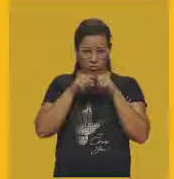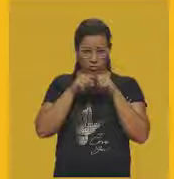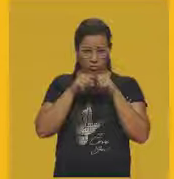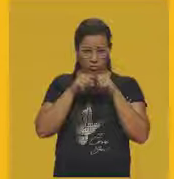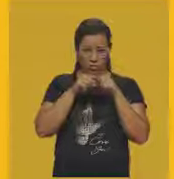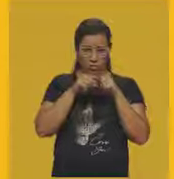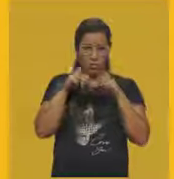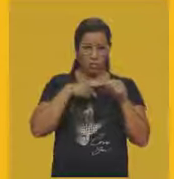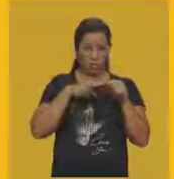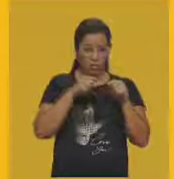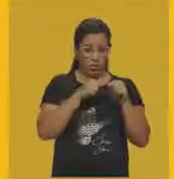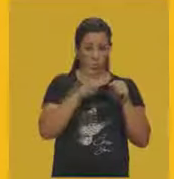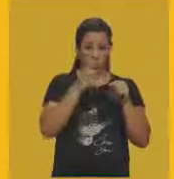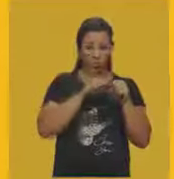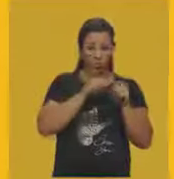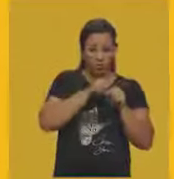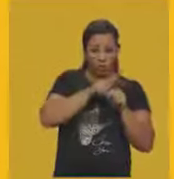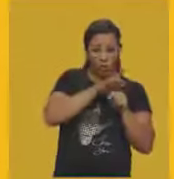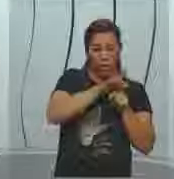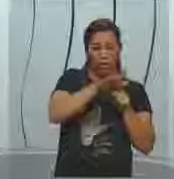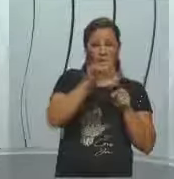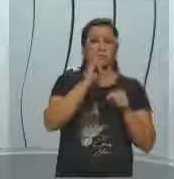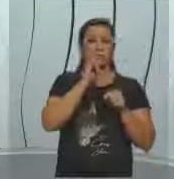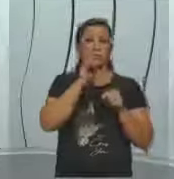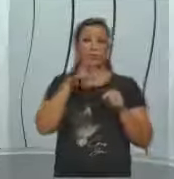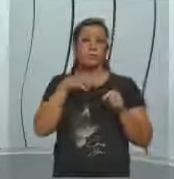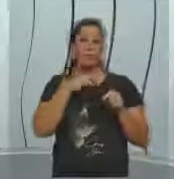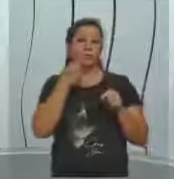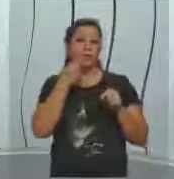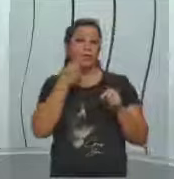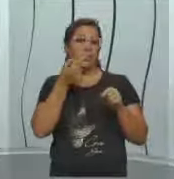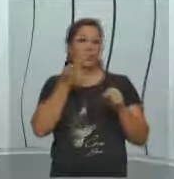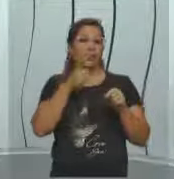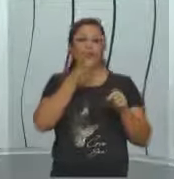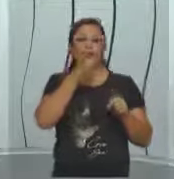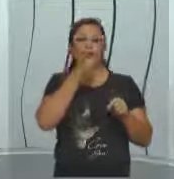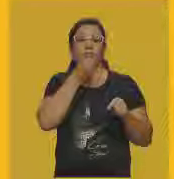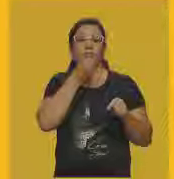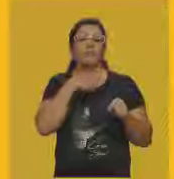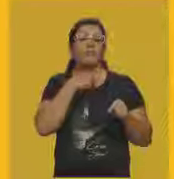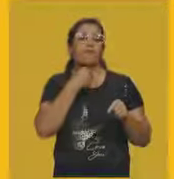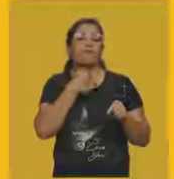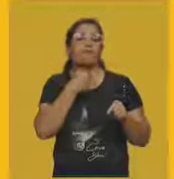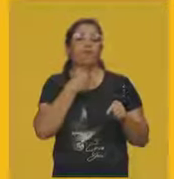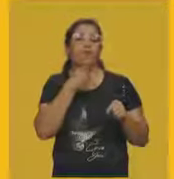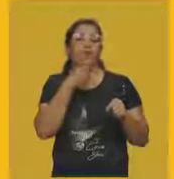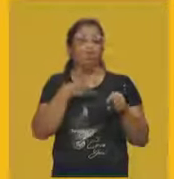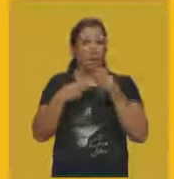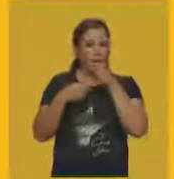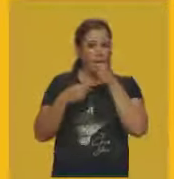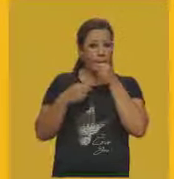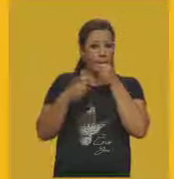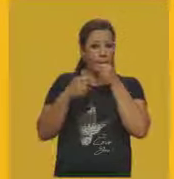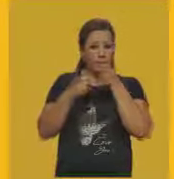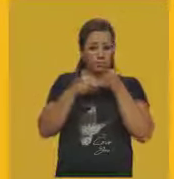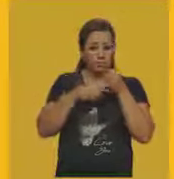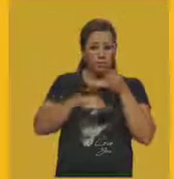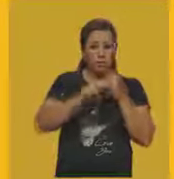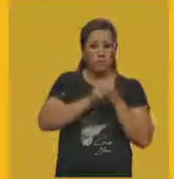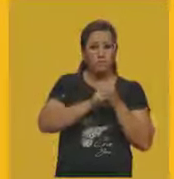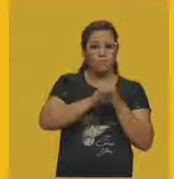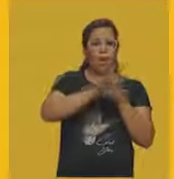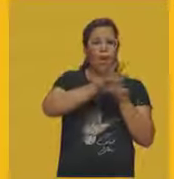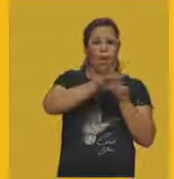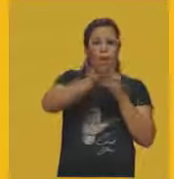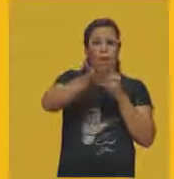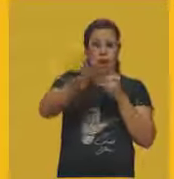vai ampliar a sua voz, por exemplo. Vai sair num alto-falante que está aqui do lado direito. Então você tem vários elementos aqui. Não tem apenas